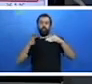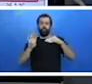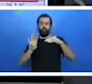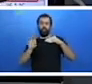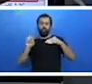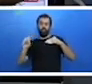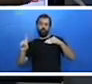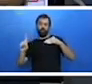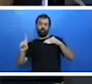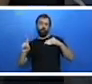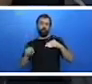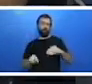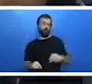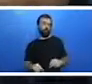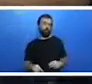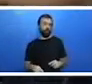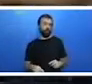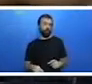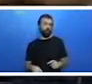41?